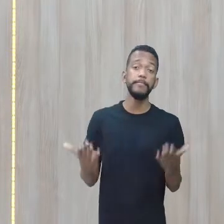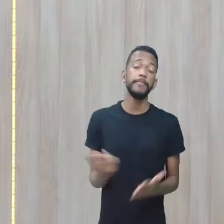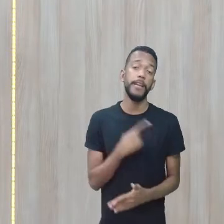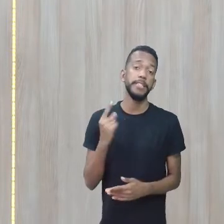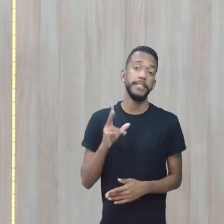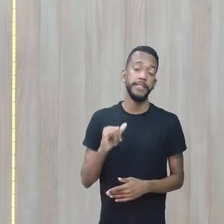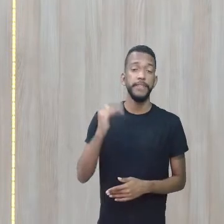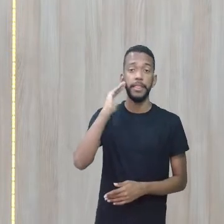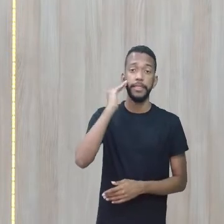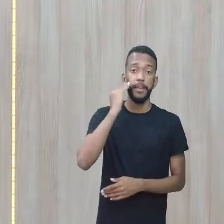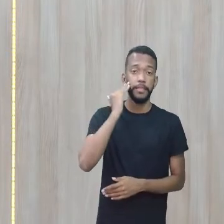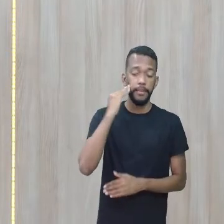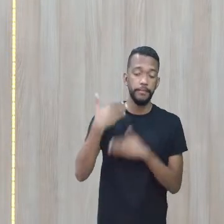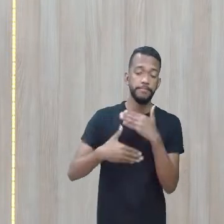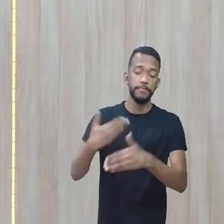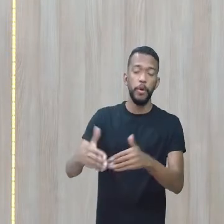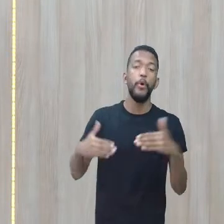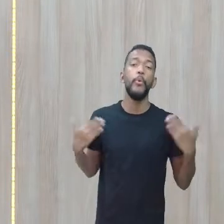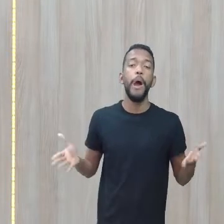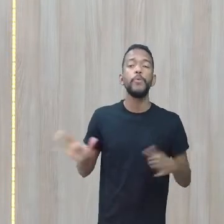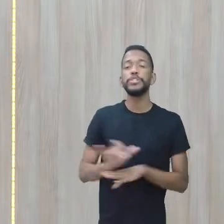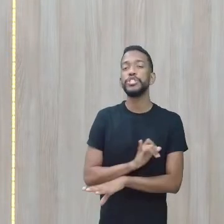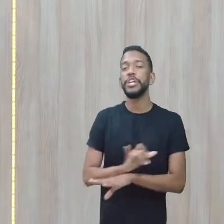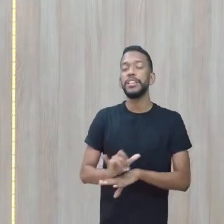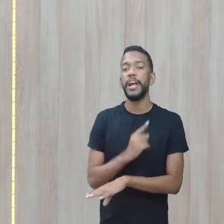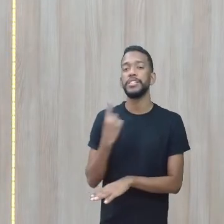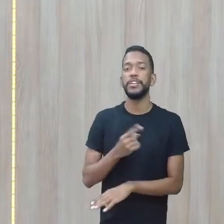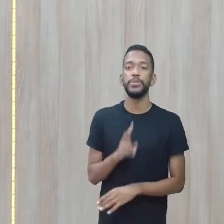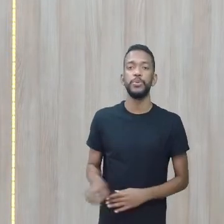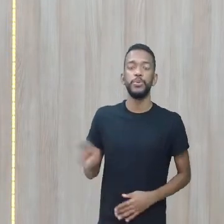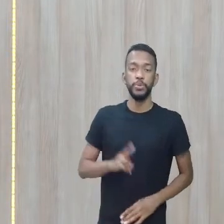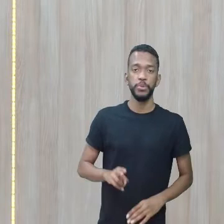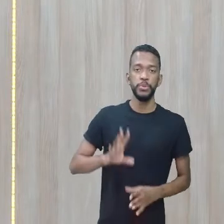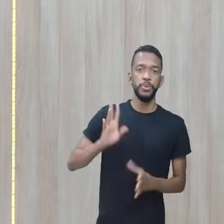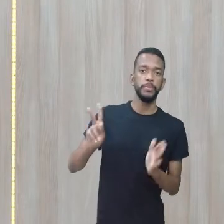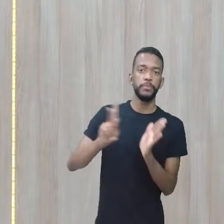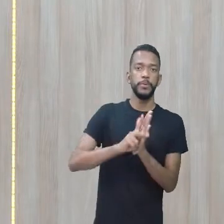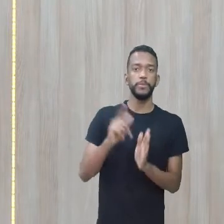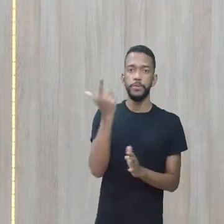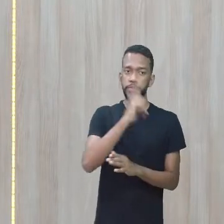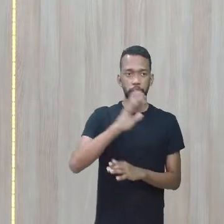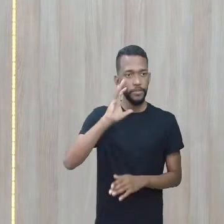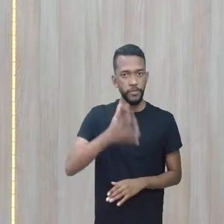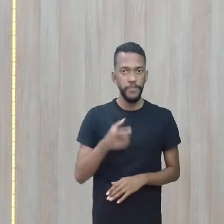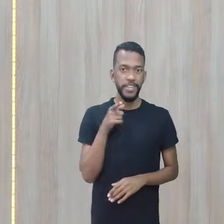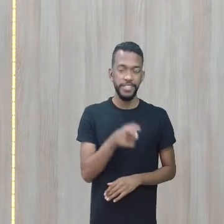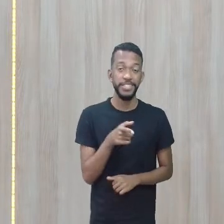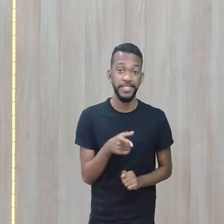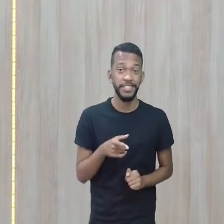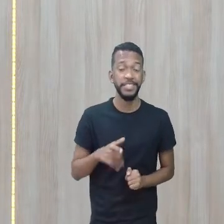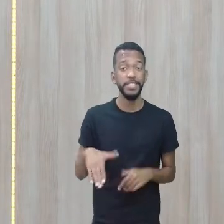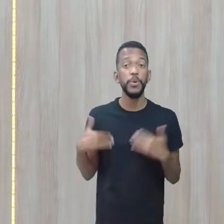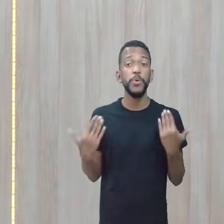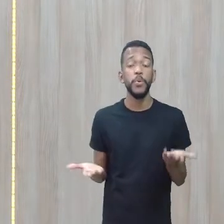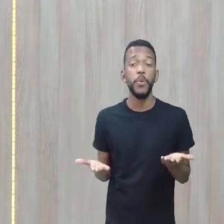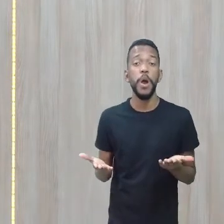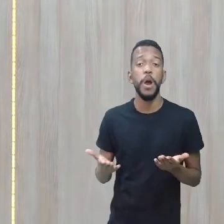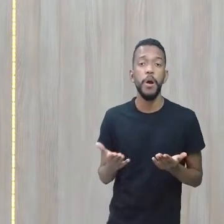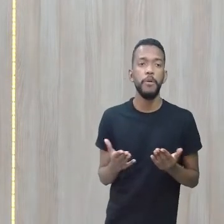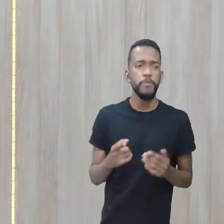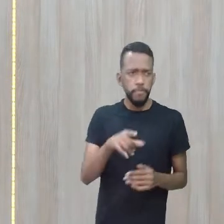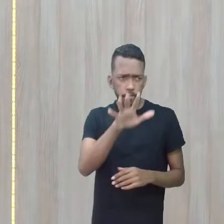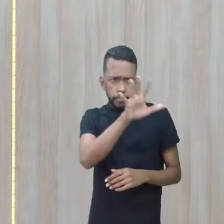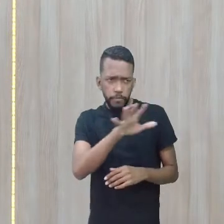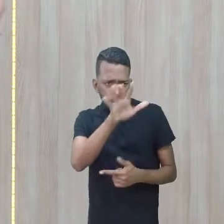vai observar quais foram as estratégias que a gente utilizou para fazer essa resolução. como é que vai ser a interpretação